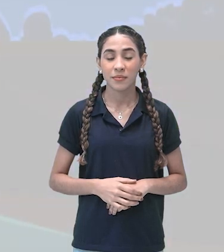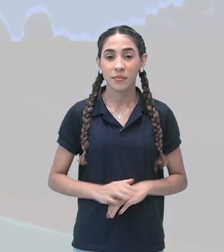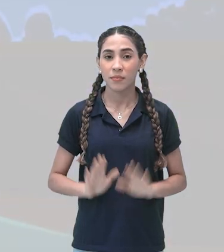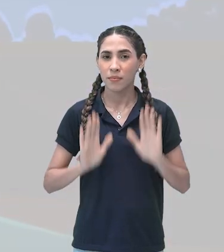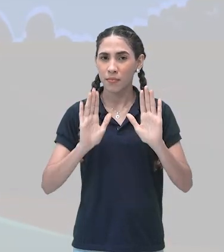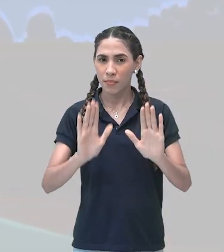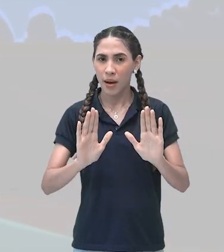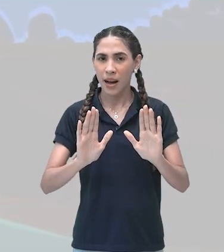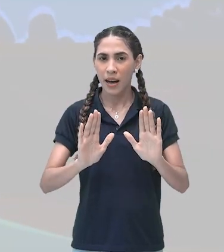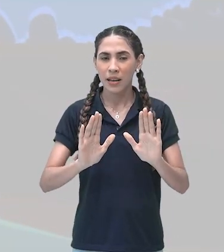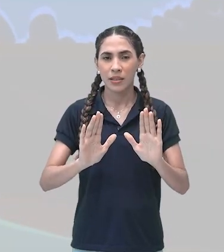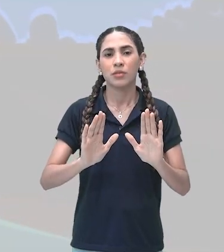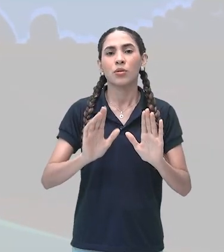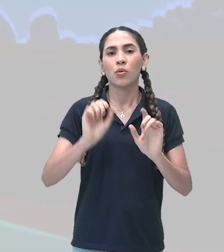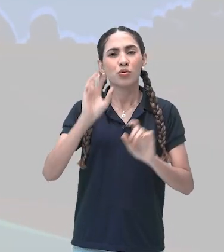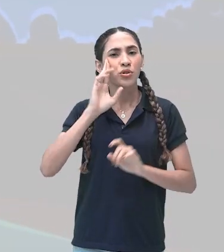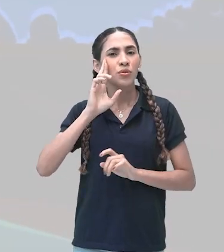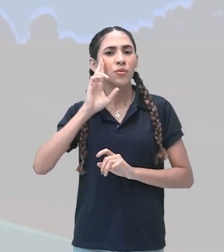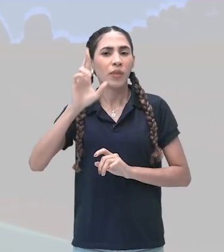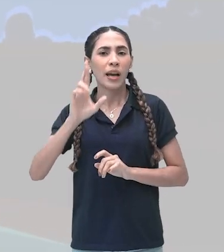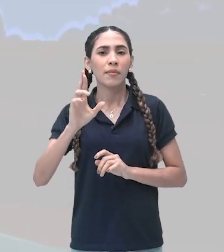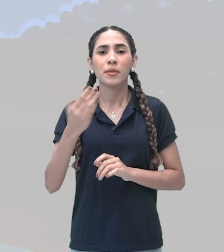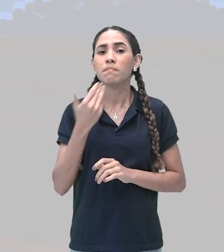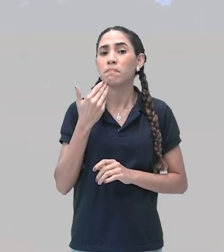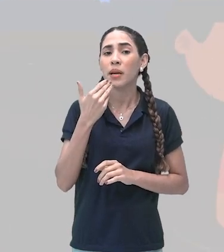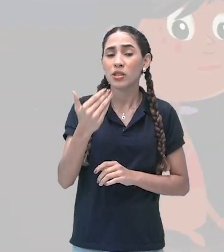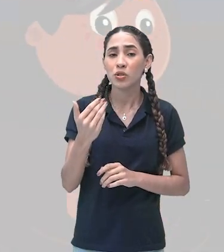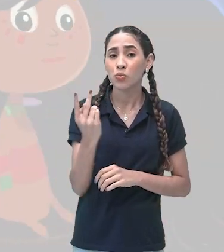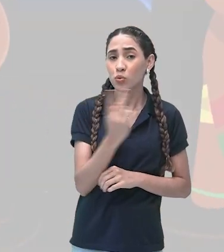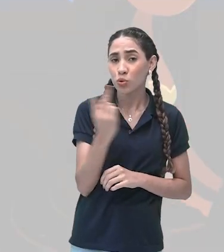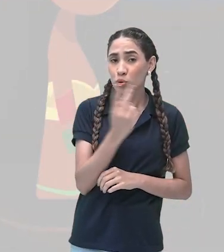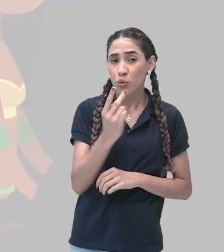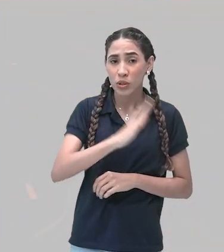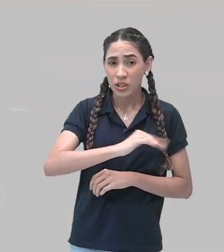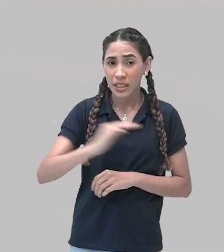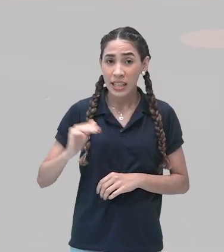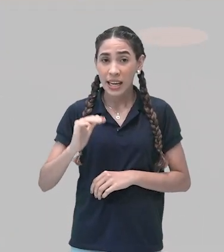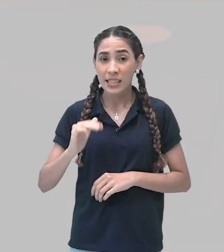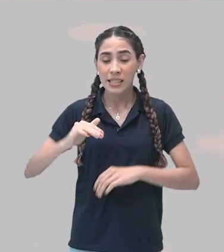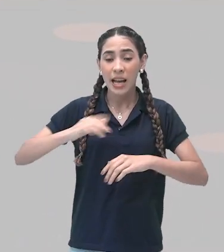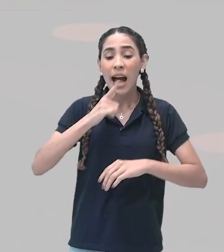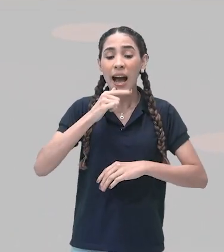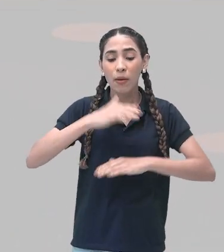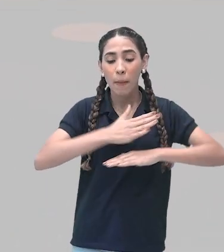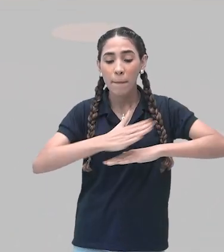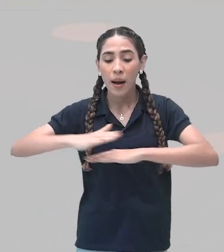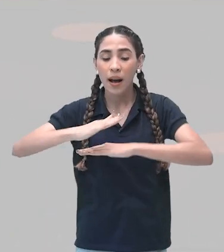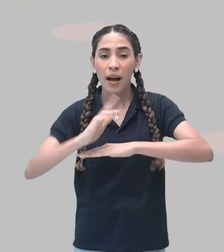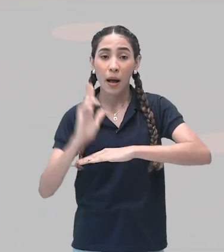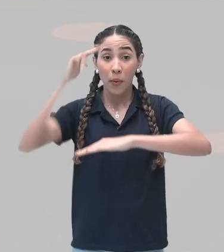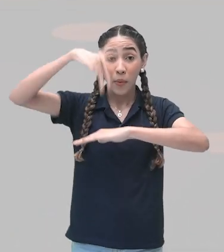Mas o pajé mandou a moça nova e o curumim tomar banho na beira do rio.